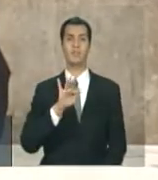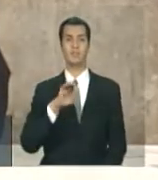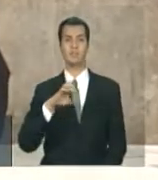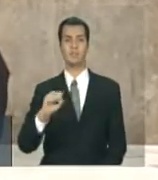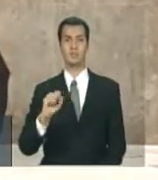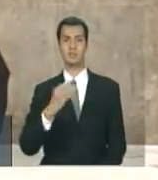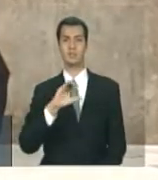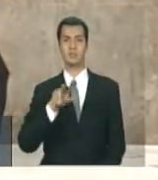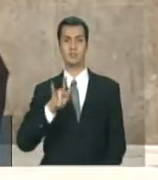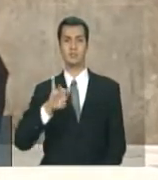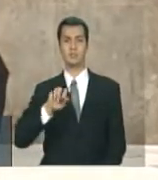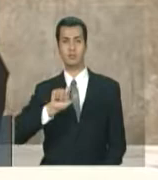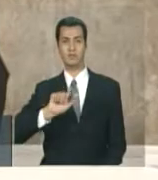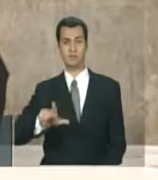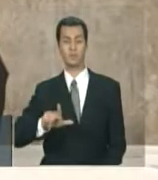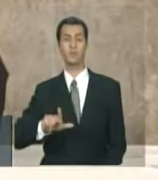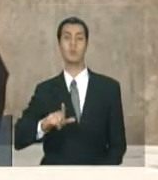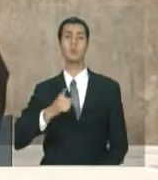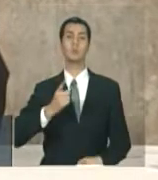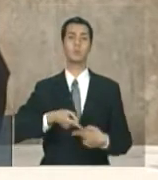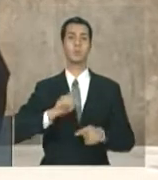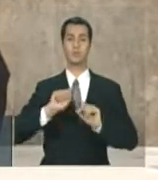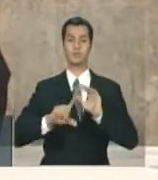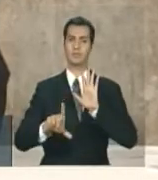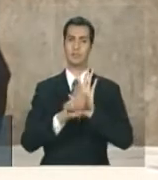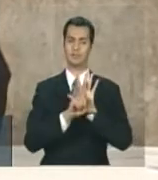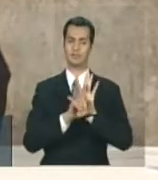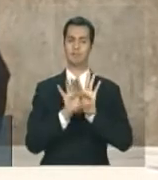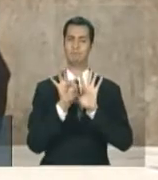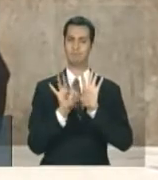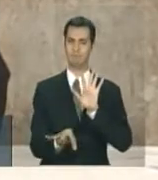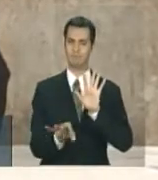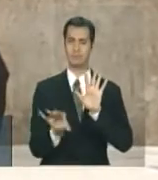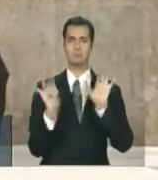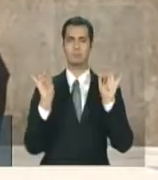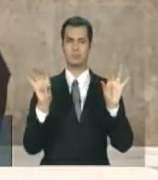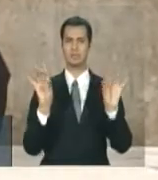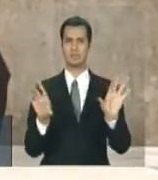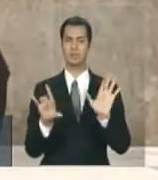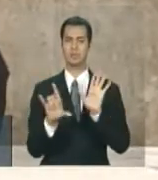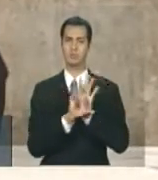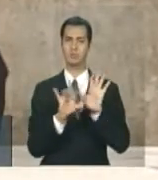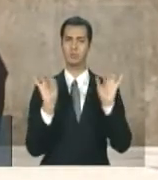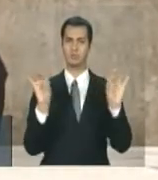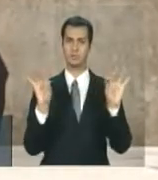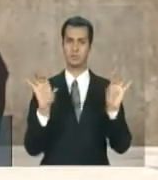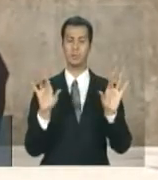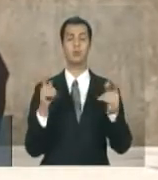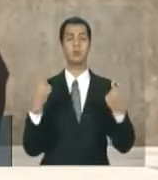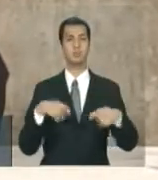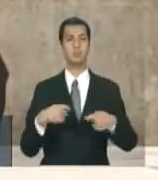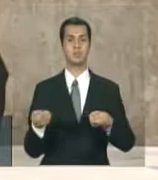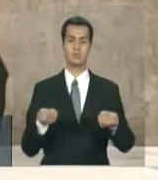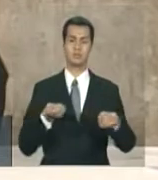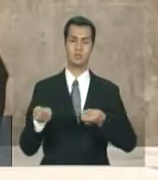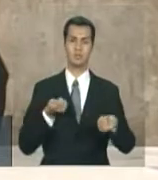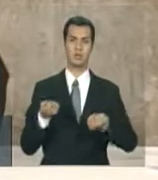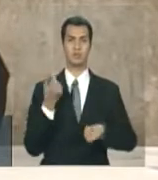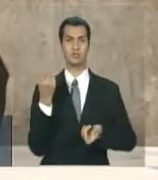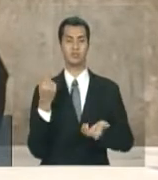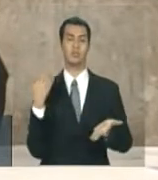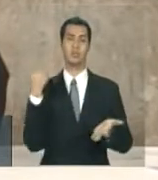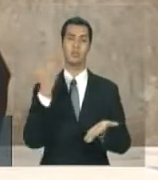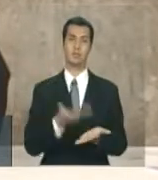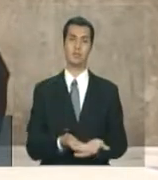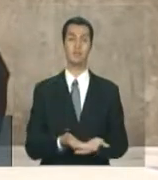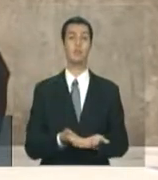socorro e assistência, que tem uma legislação específica que nos permite um trâmite mais rápido para a chegada desses recursos lá,